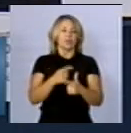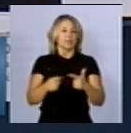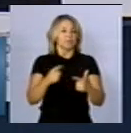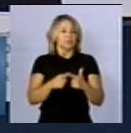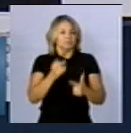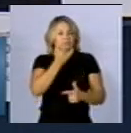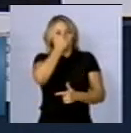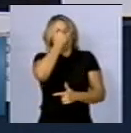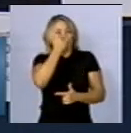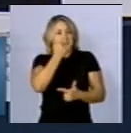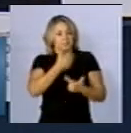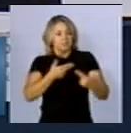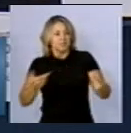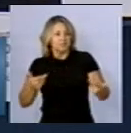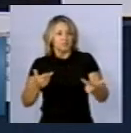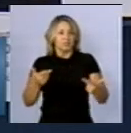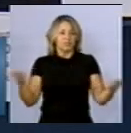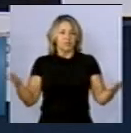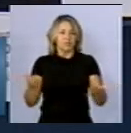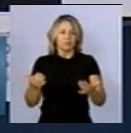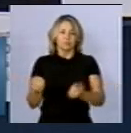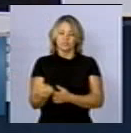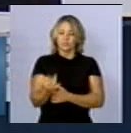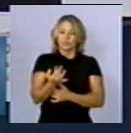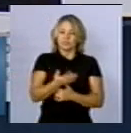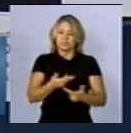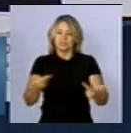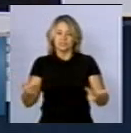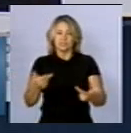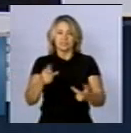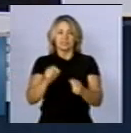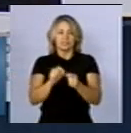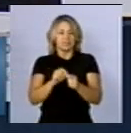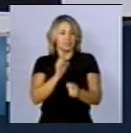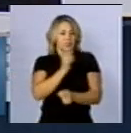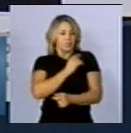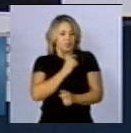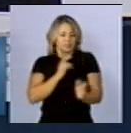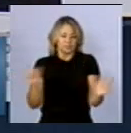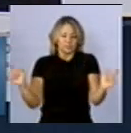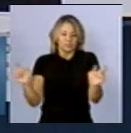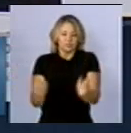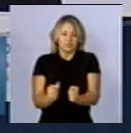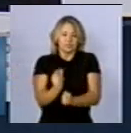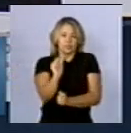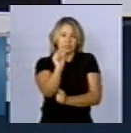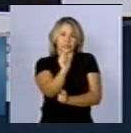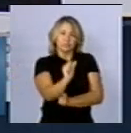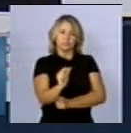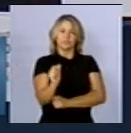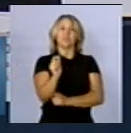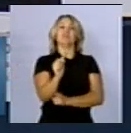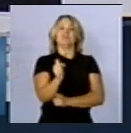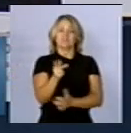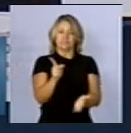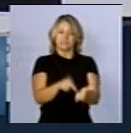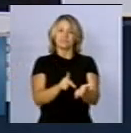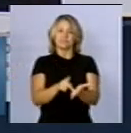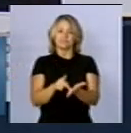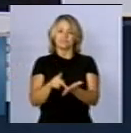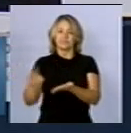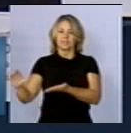e esse terrorismo numérico é exatamente o medo de diminuição do lucro do empreendimento